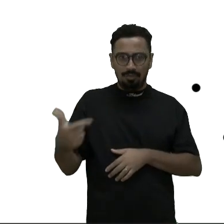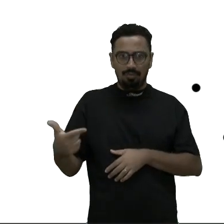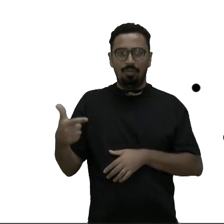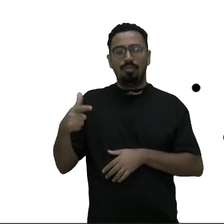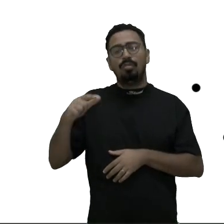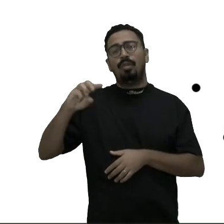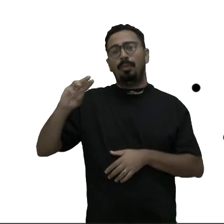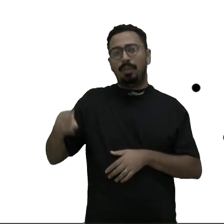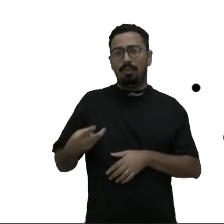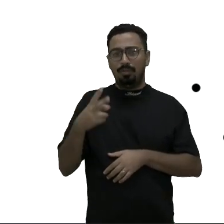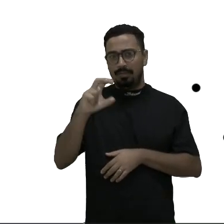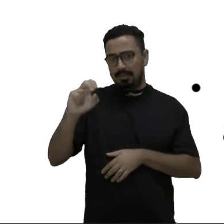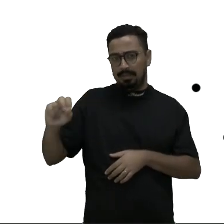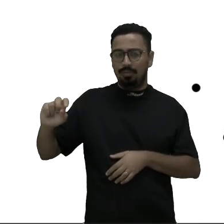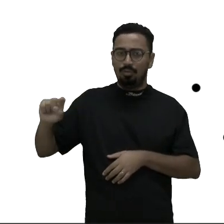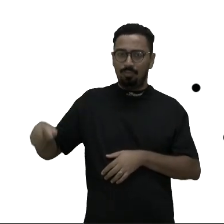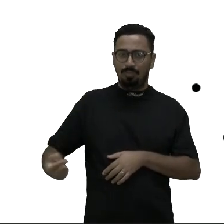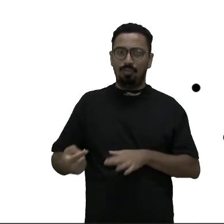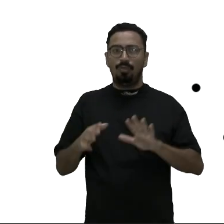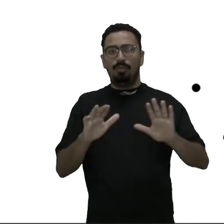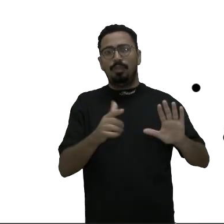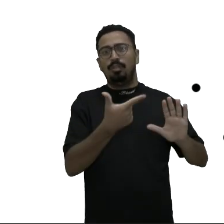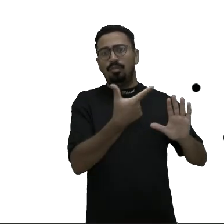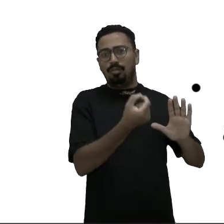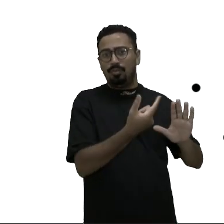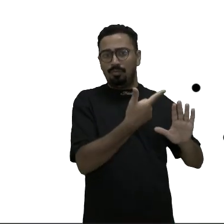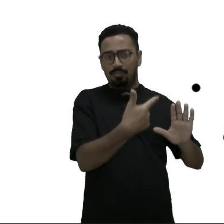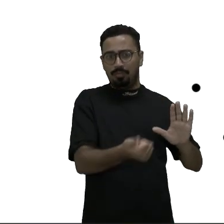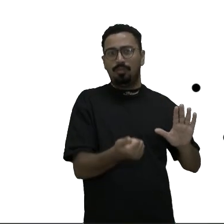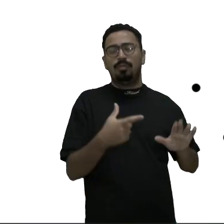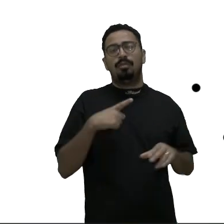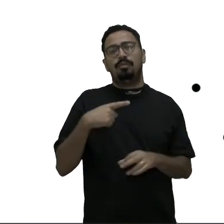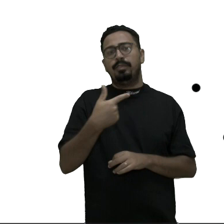122.500.000 para 2021 com